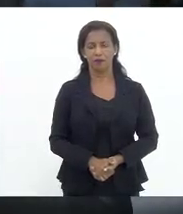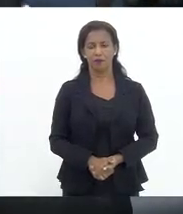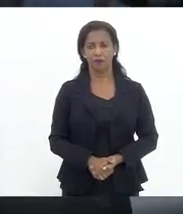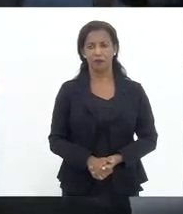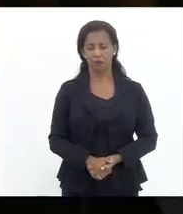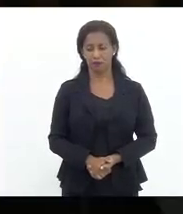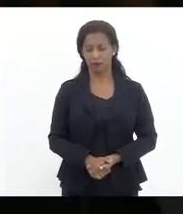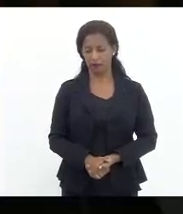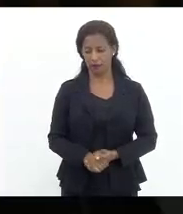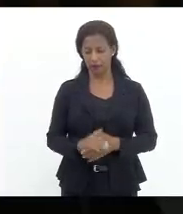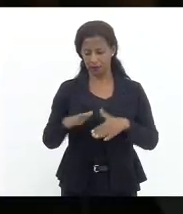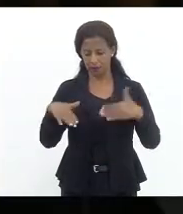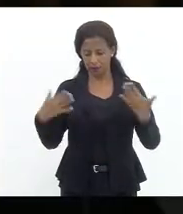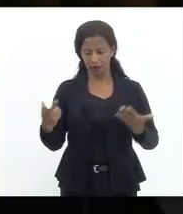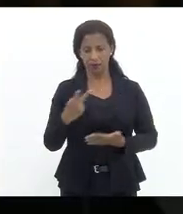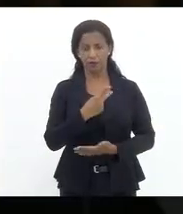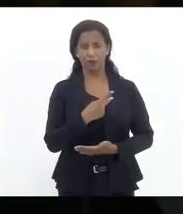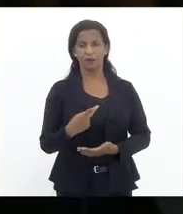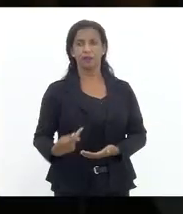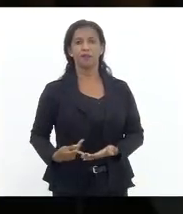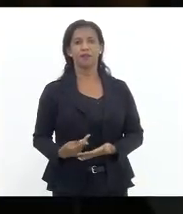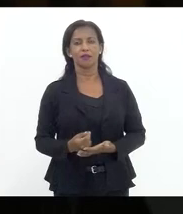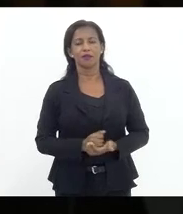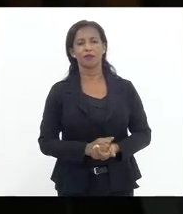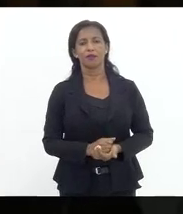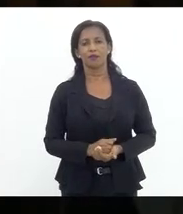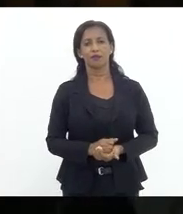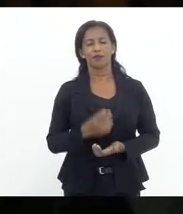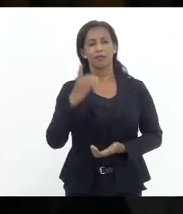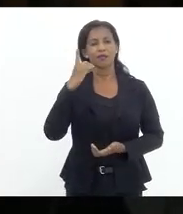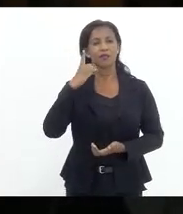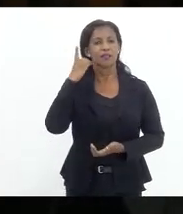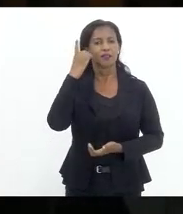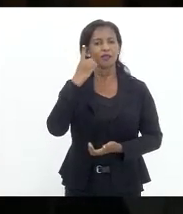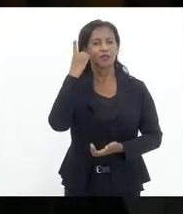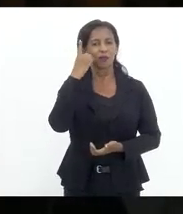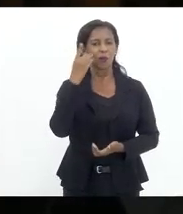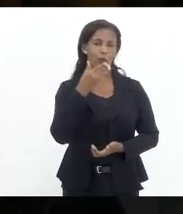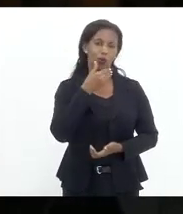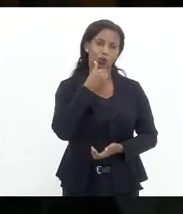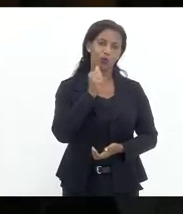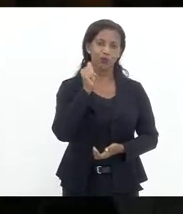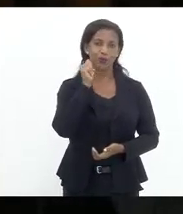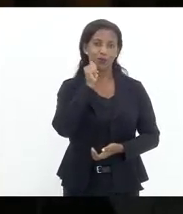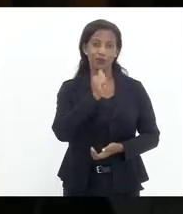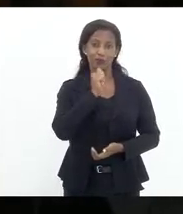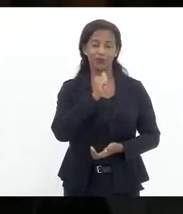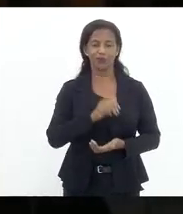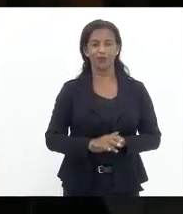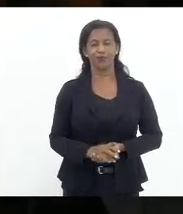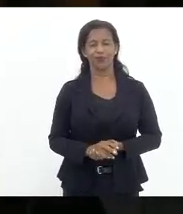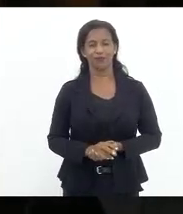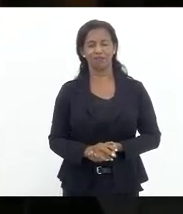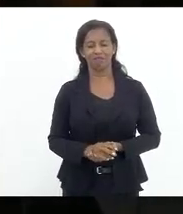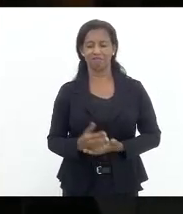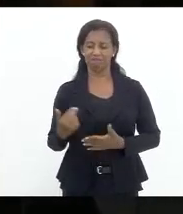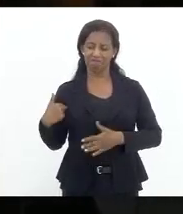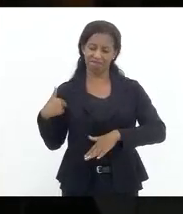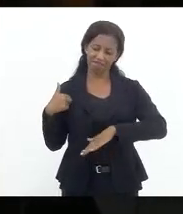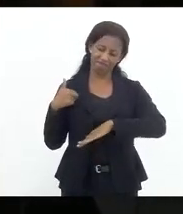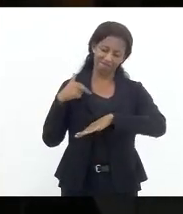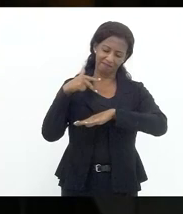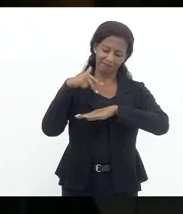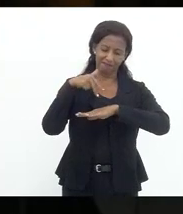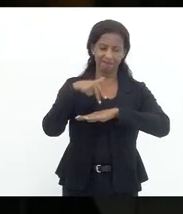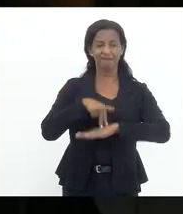Senhor presidente, senhoras deputadas, senhores deputados, subo à tribuna